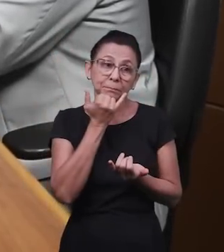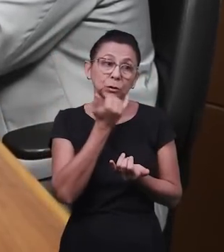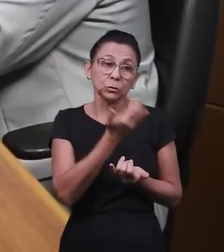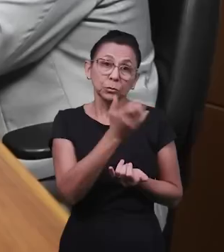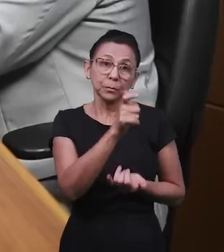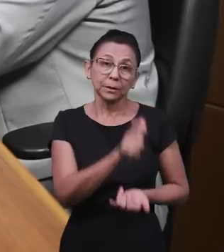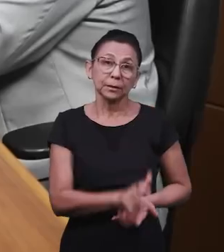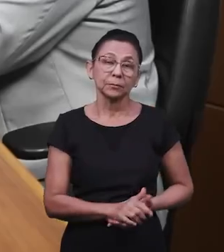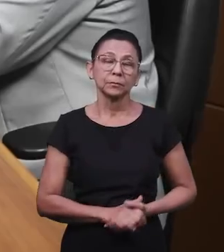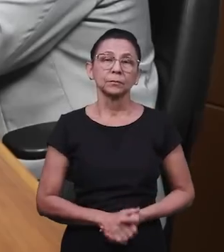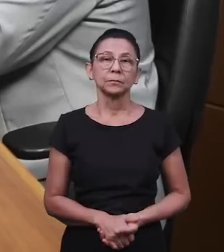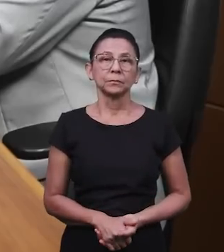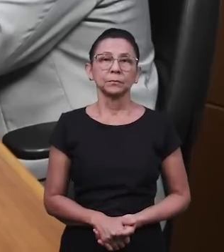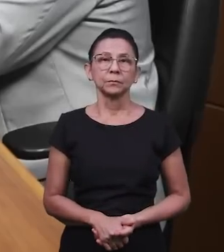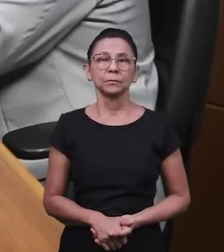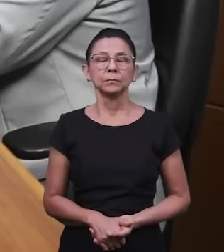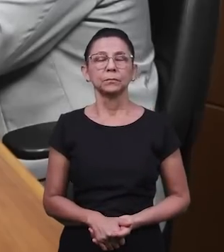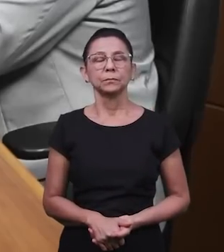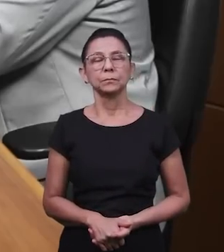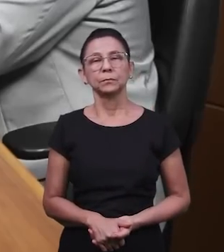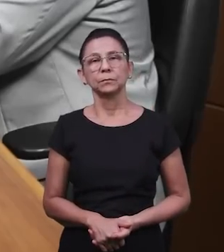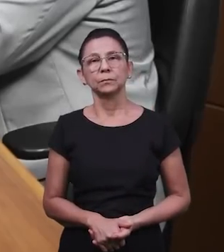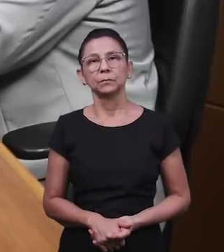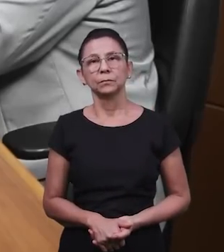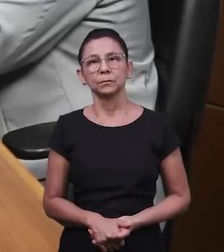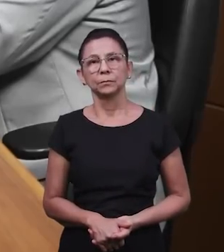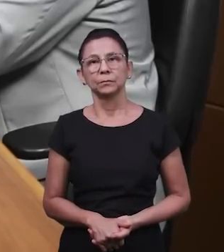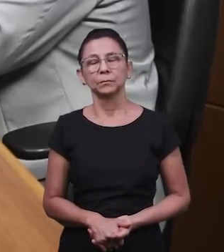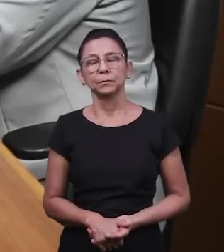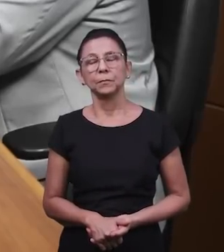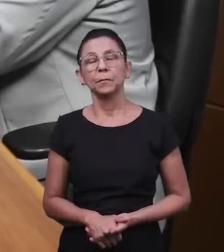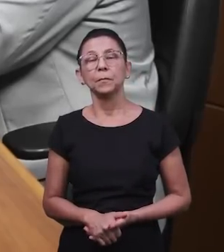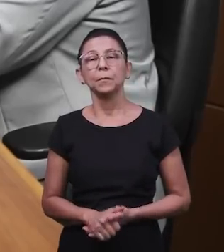vendo. Agora, o que acontece?